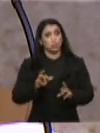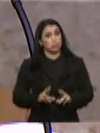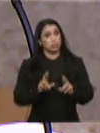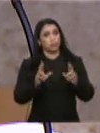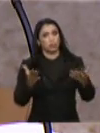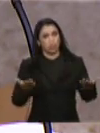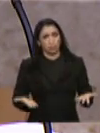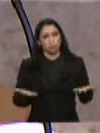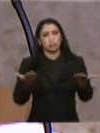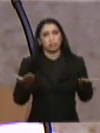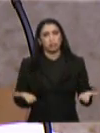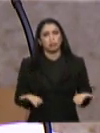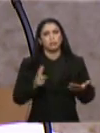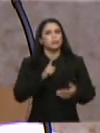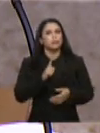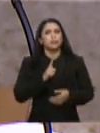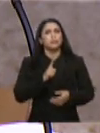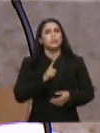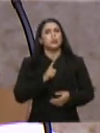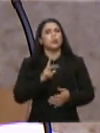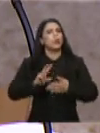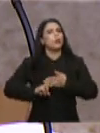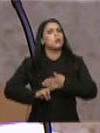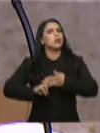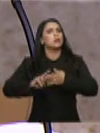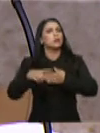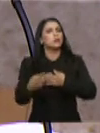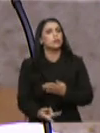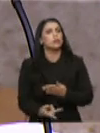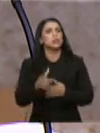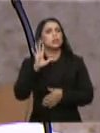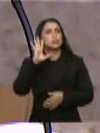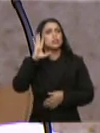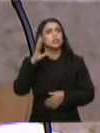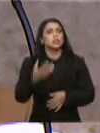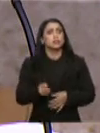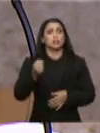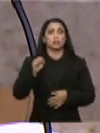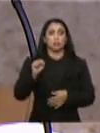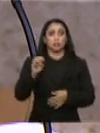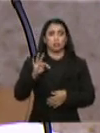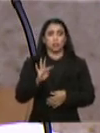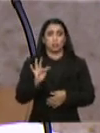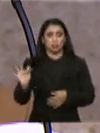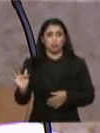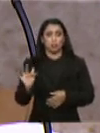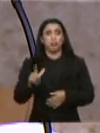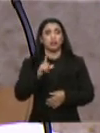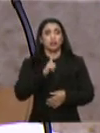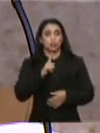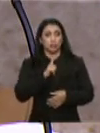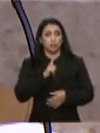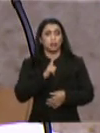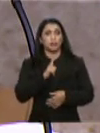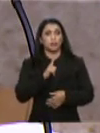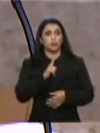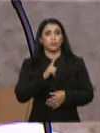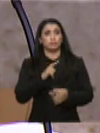Enfim, quais os efeitos decorrentes de decisões dessa Suprema Corte que afirmam